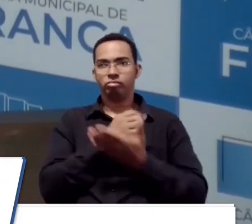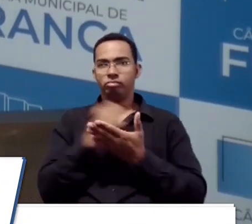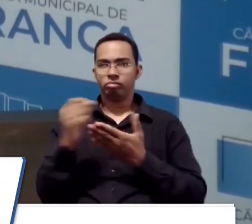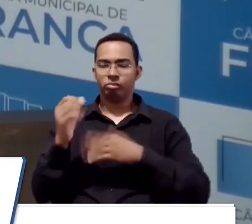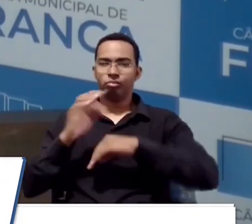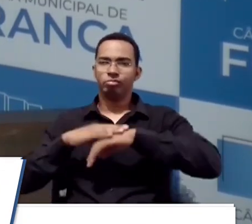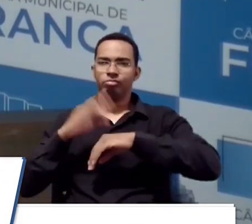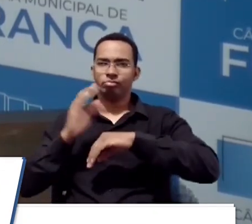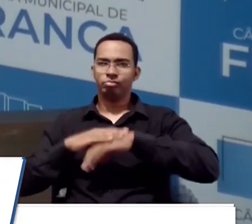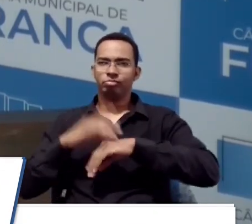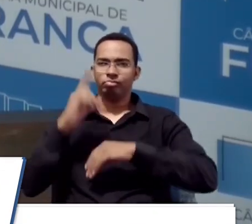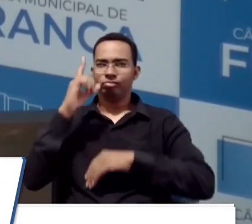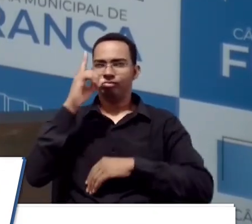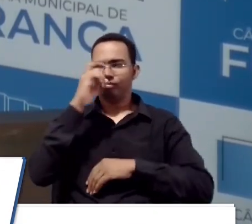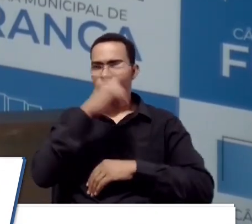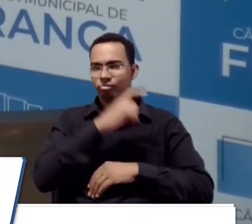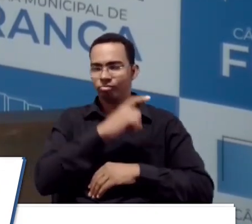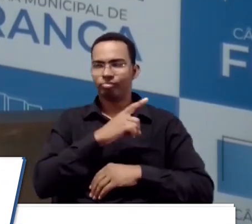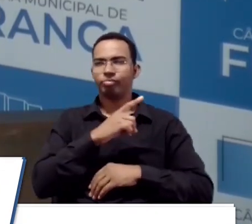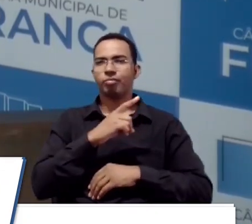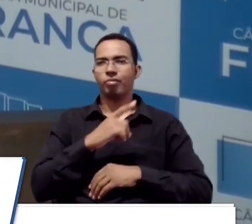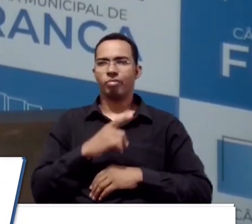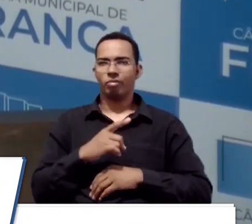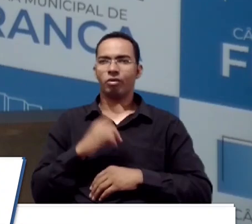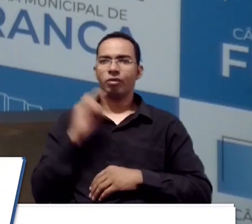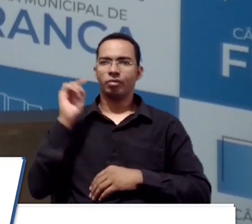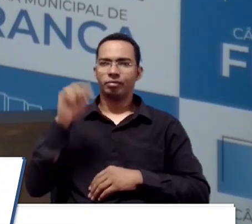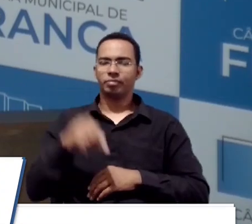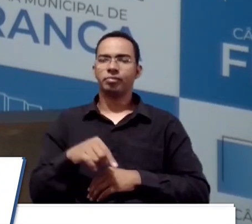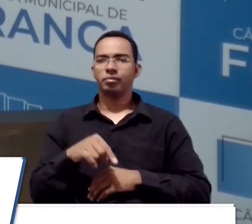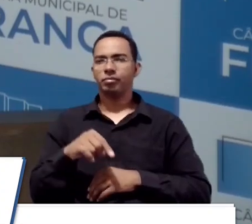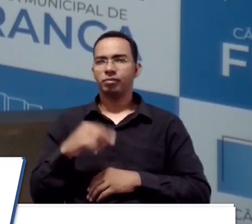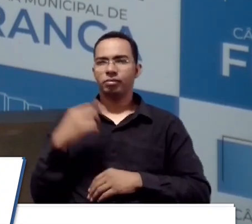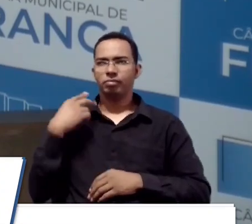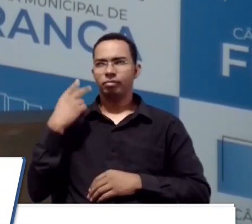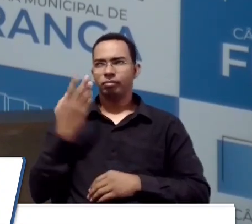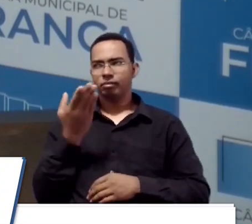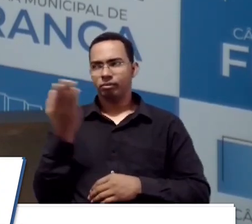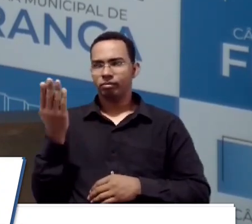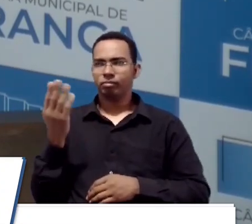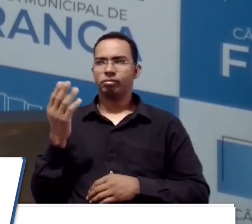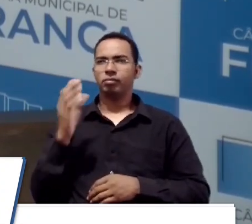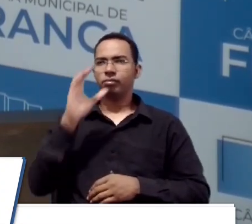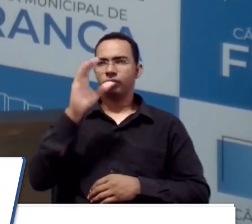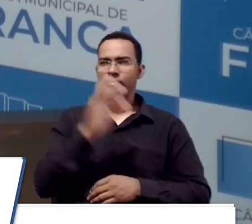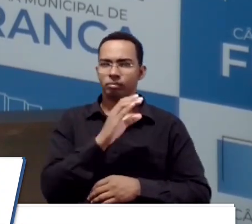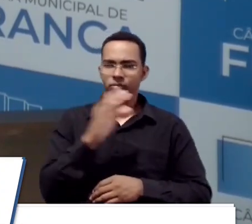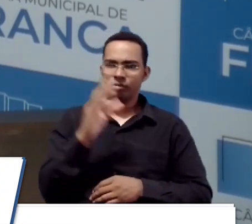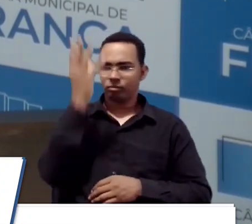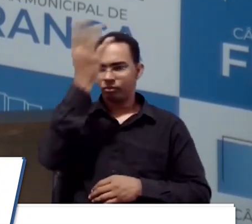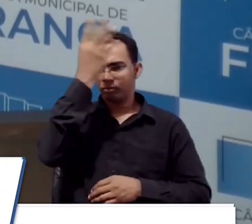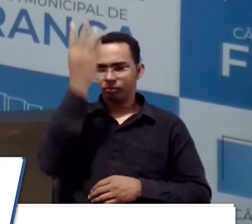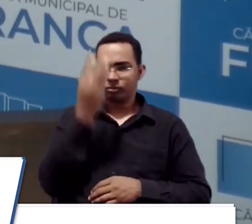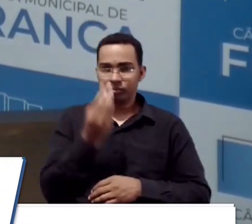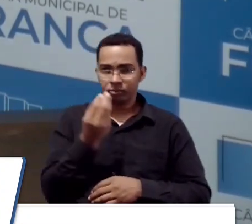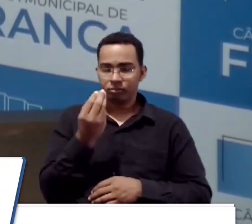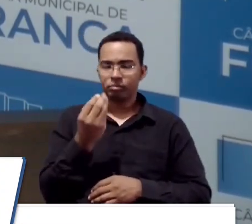momentos difíceis, nós temos aqui vereadores que são católicos, são espíritas